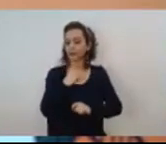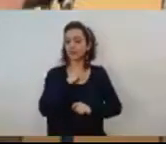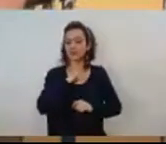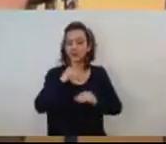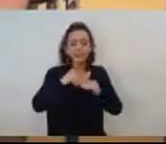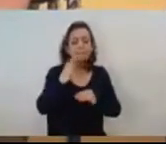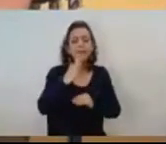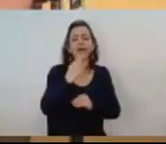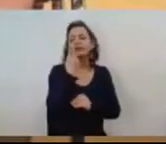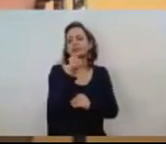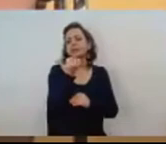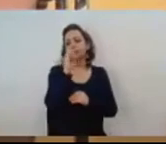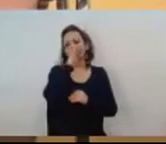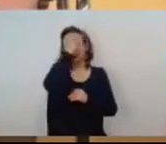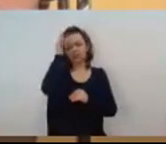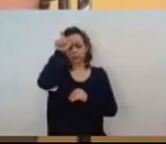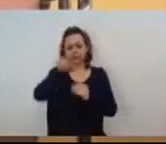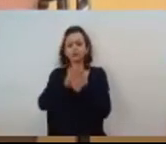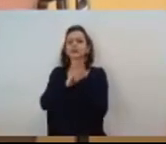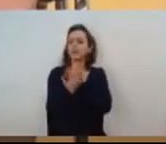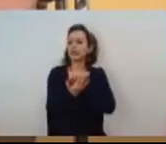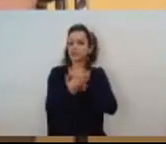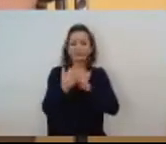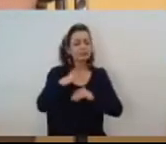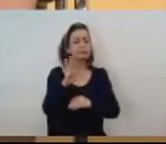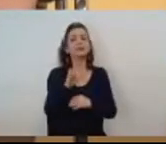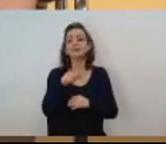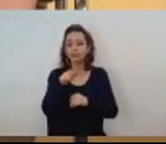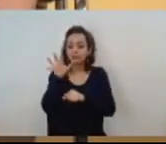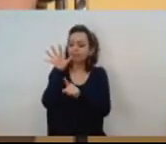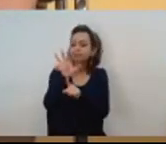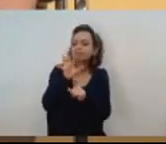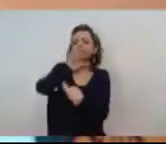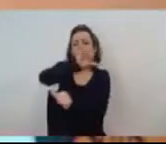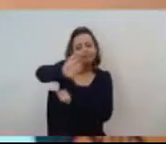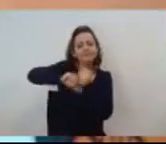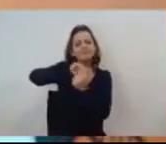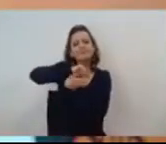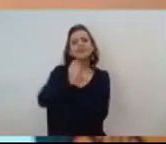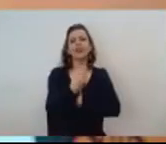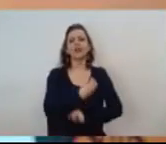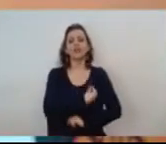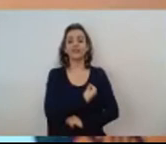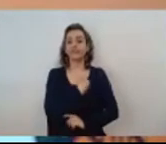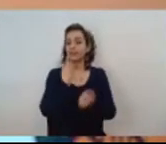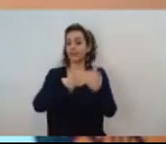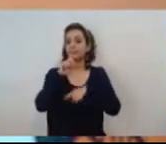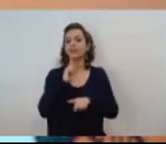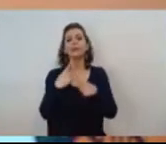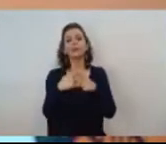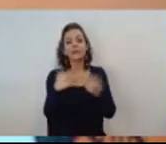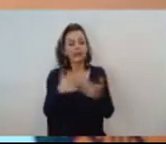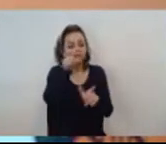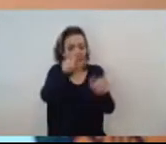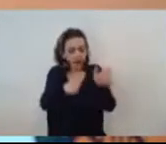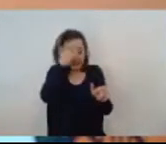vida de mais de 160 pessoas né porque são essas meninas e esses meninos que estão que tendo dignidade nas suas